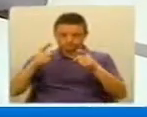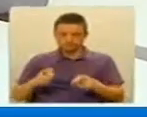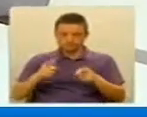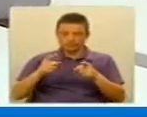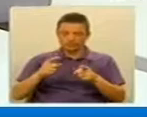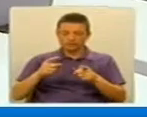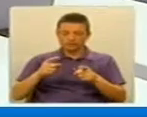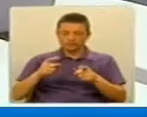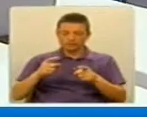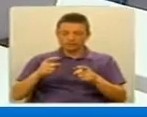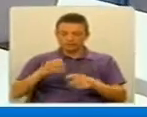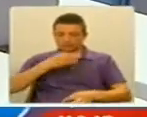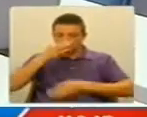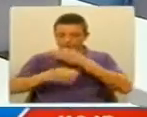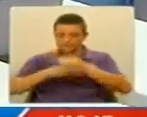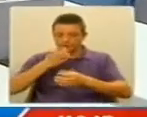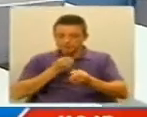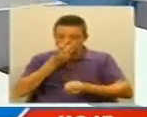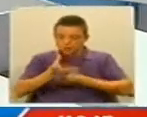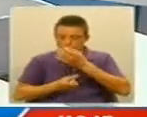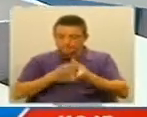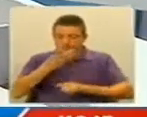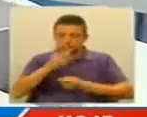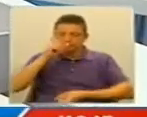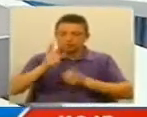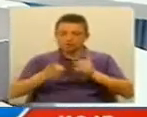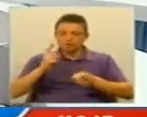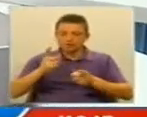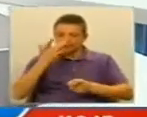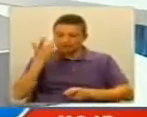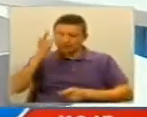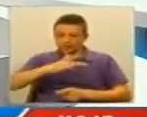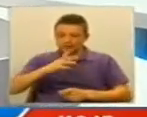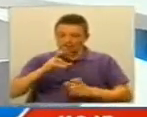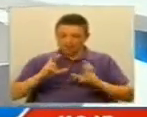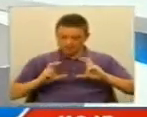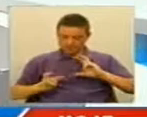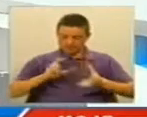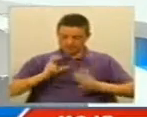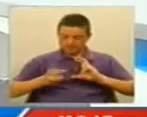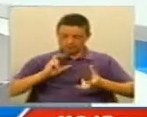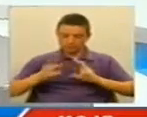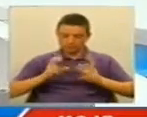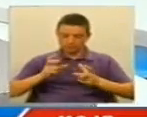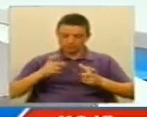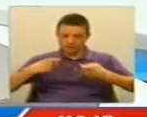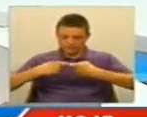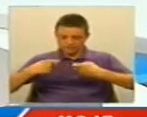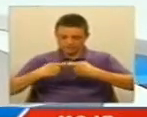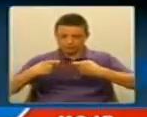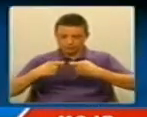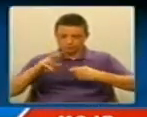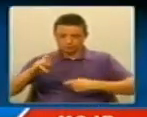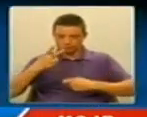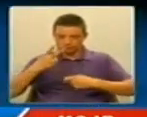intervenção, vais-nos falar, explica-nos que relação é que existe entre matéria negra e dinossauros. Que é como quem diz quando a física ou dois físicos